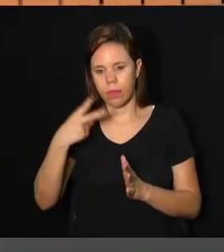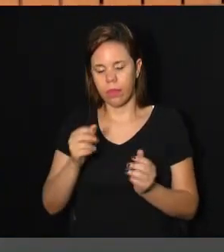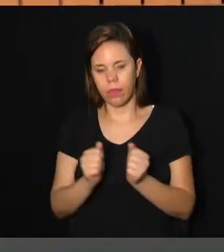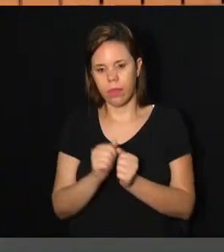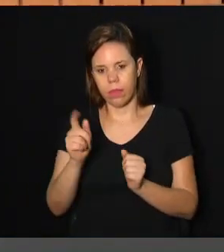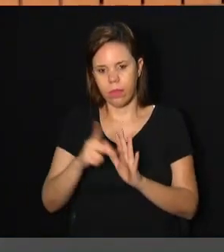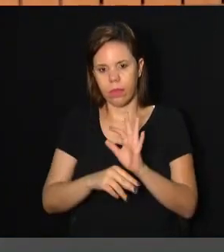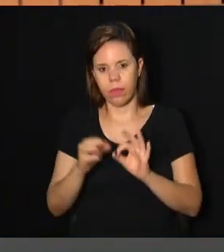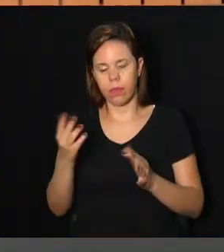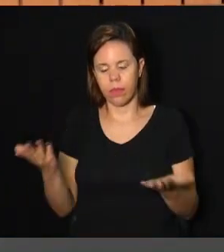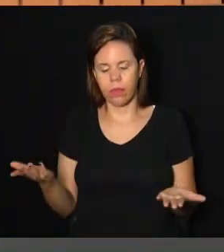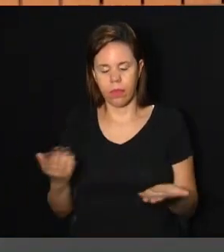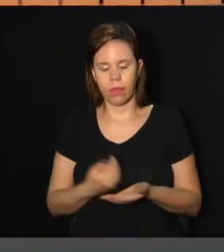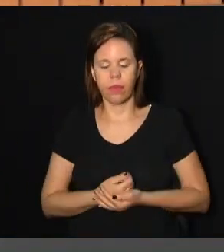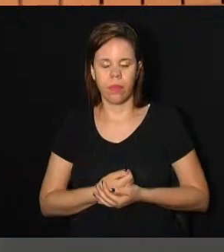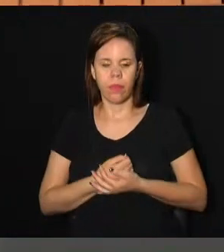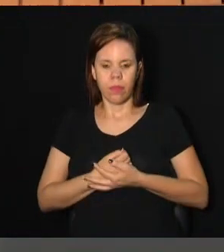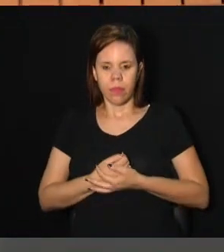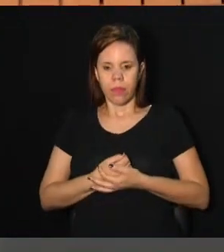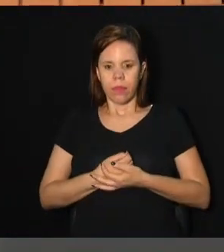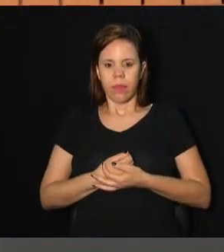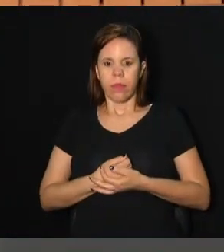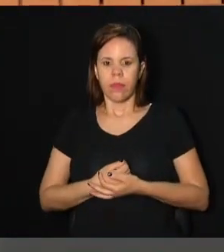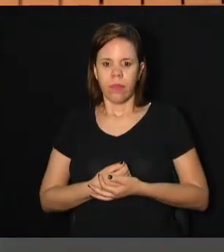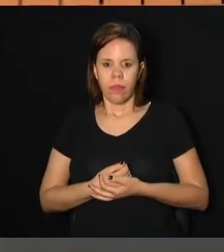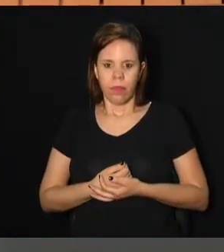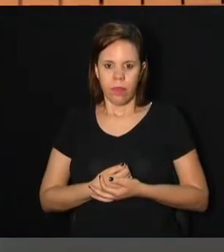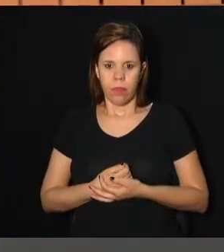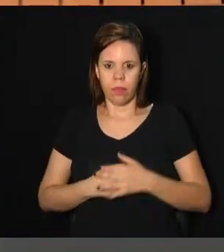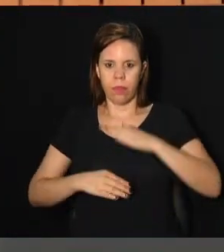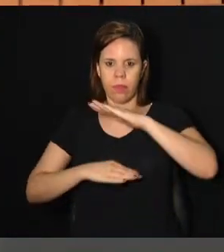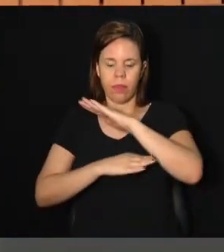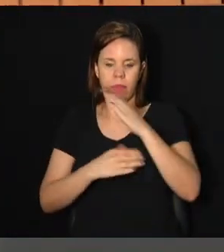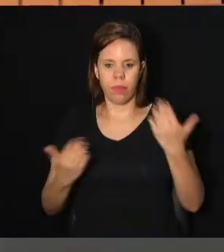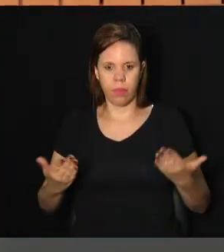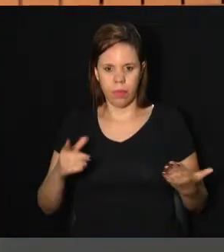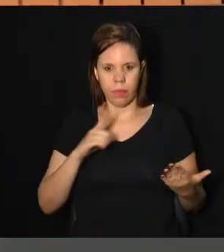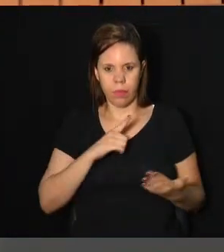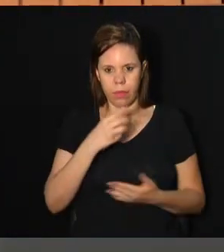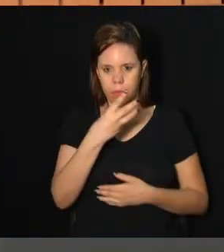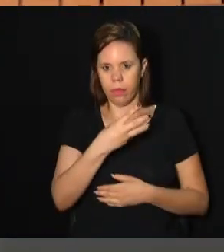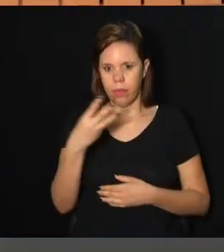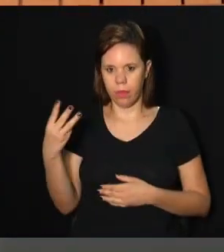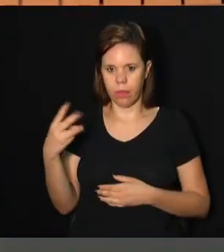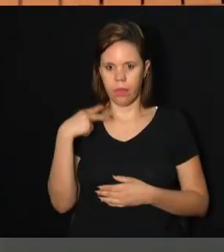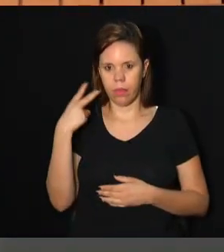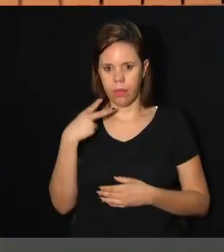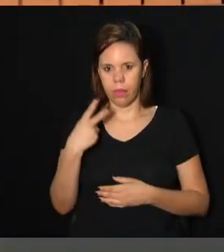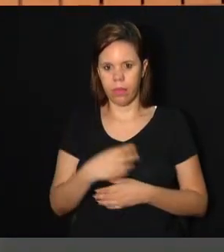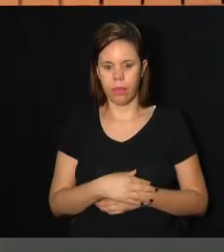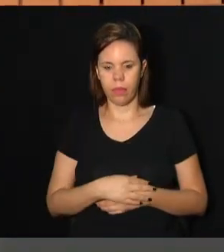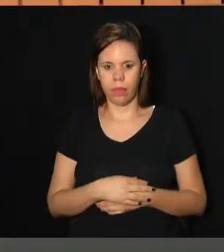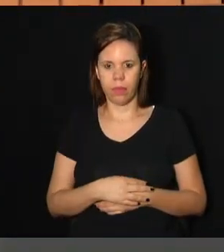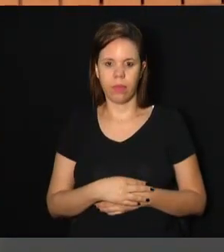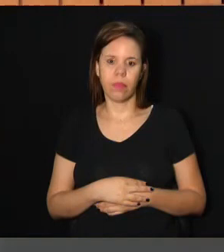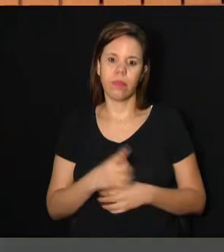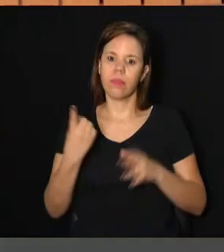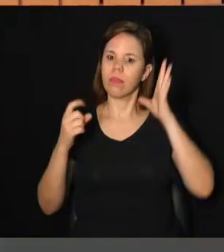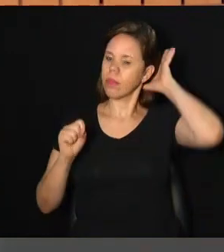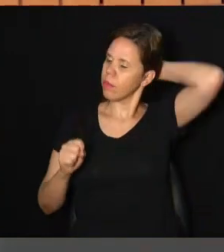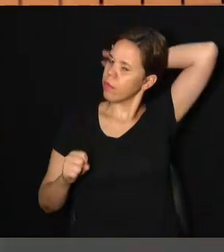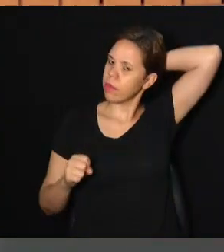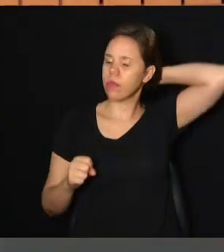projeto, tá bom? Perfeito. E a justificativa. A Câmara hoje possui 33 vereadores. São 18